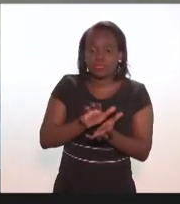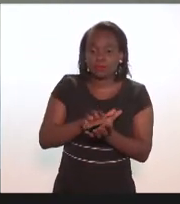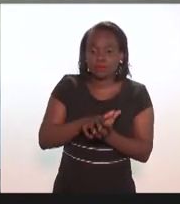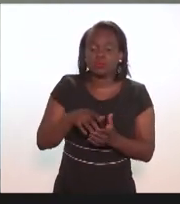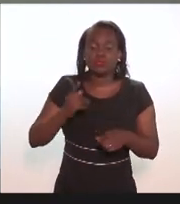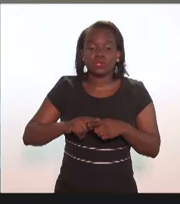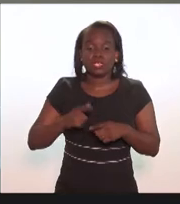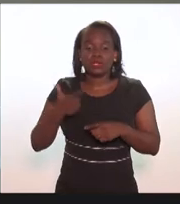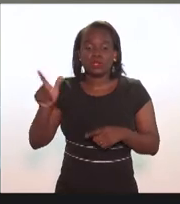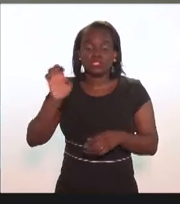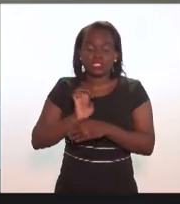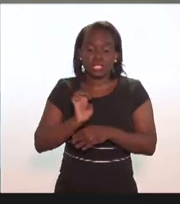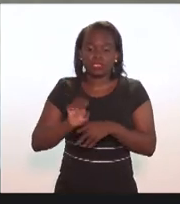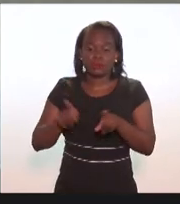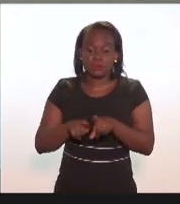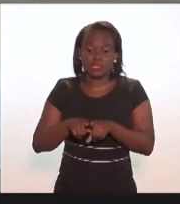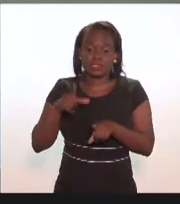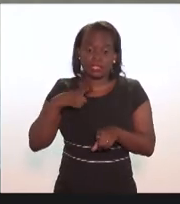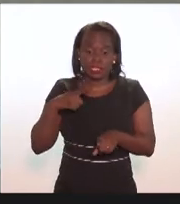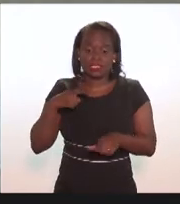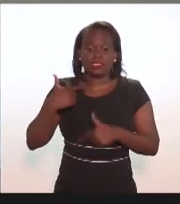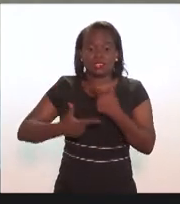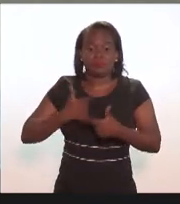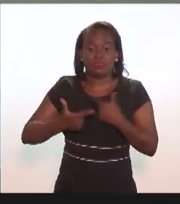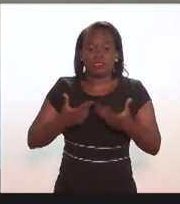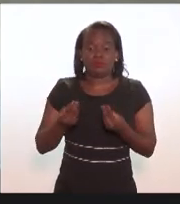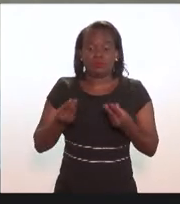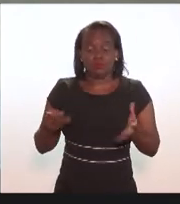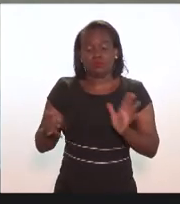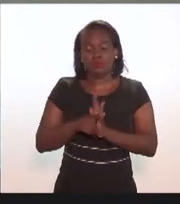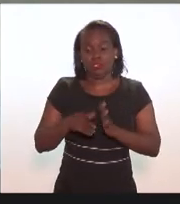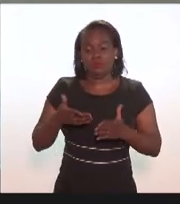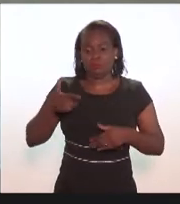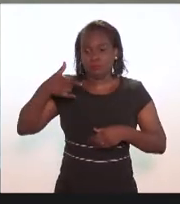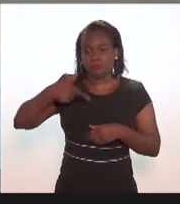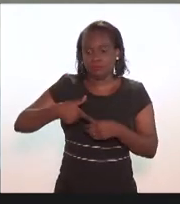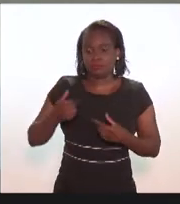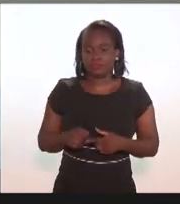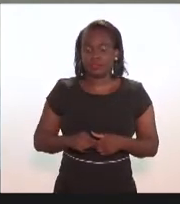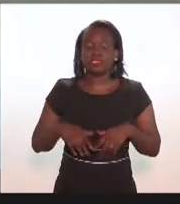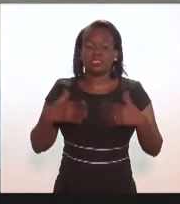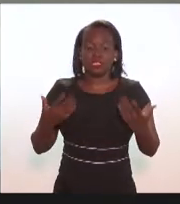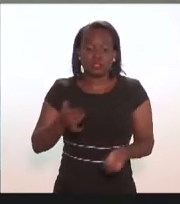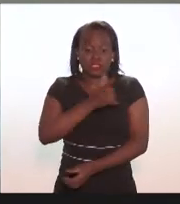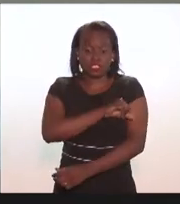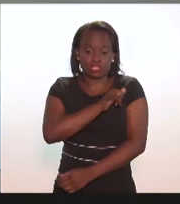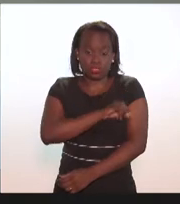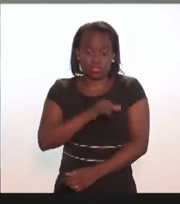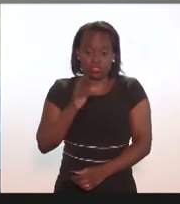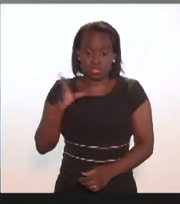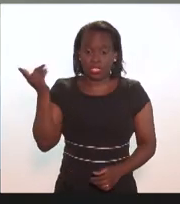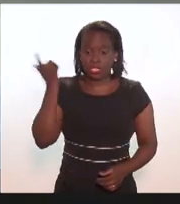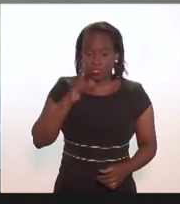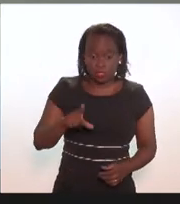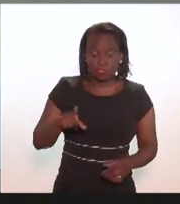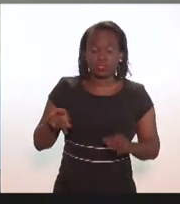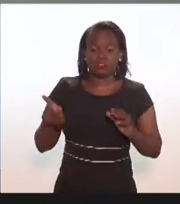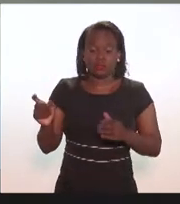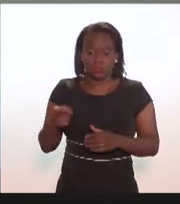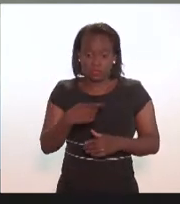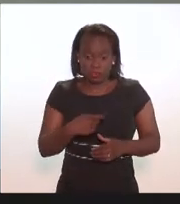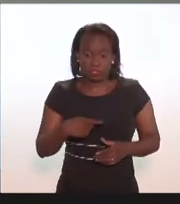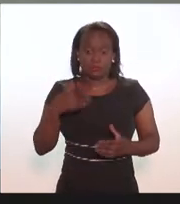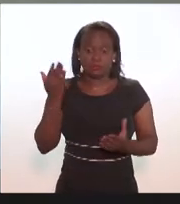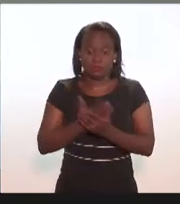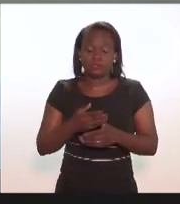são os outros estados que também têm grandes operações nesse sentido. Portanto, o Rio de Janeiro não só ganhou a tese tributária,